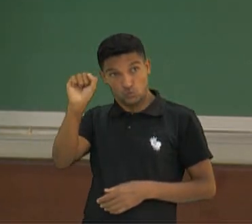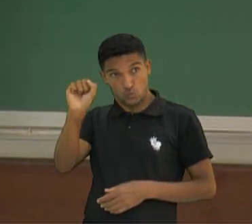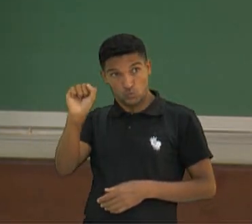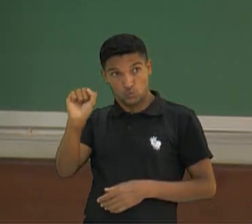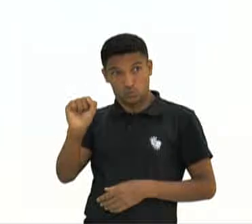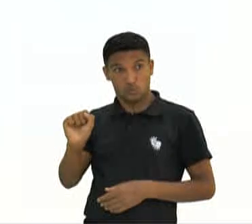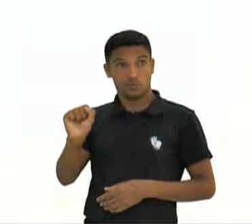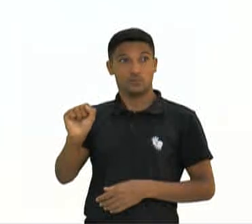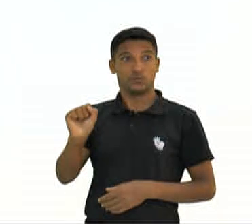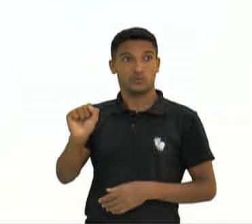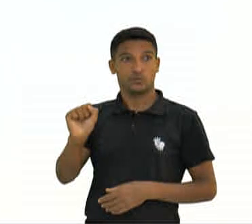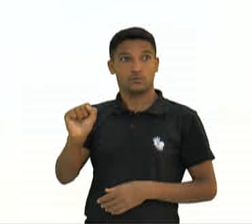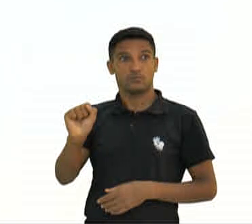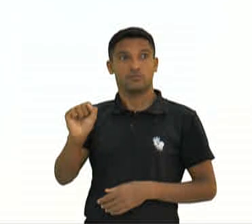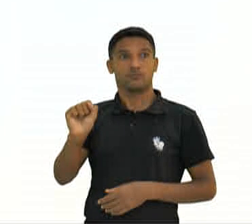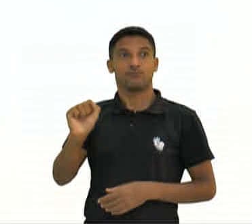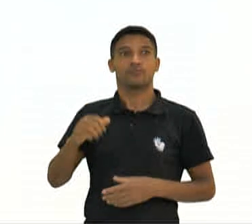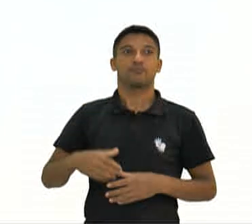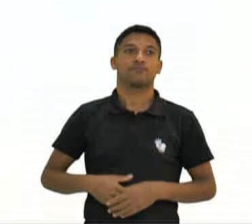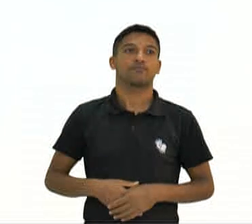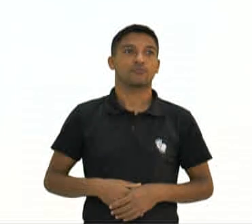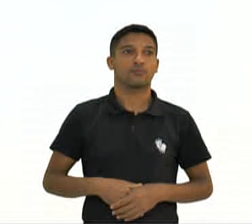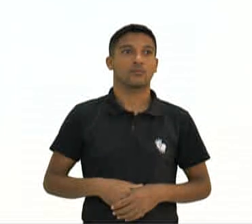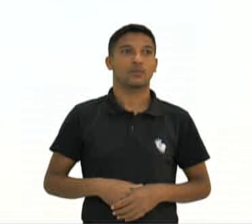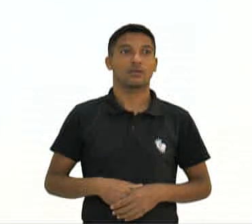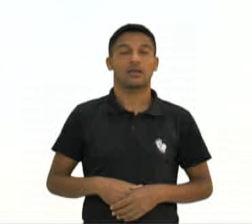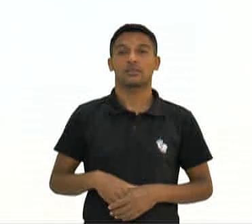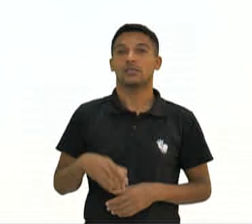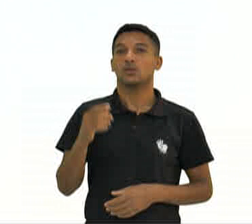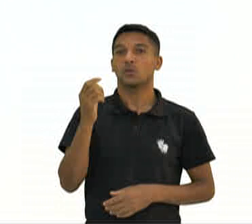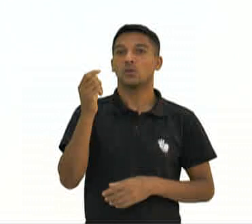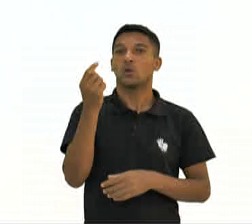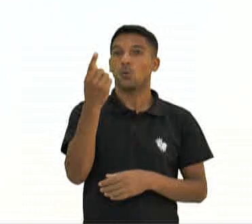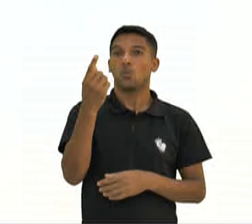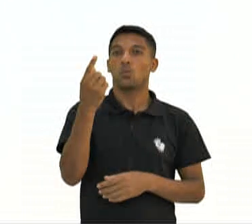região vive 1/4 da população mundial, simplesmente isso.